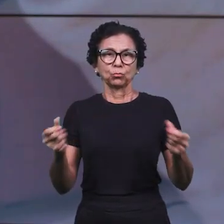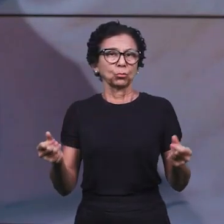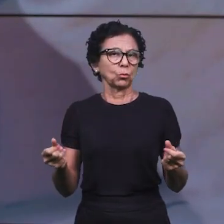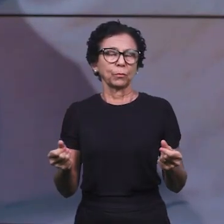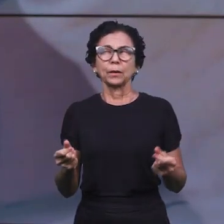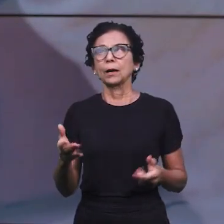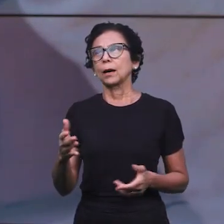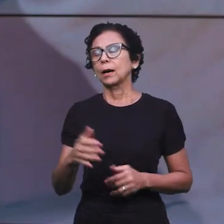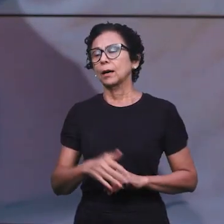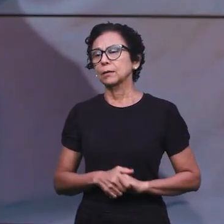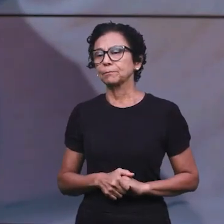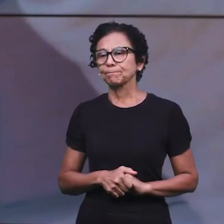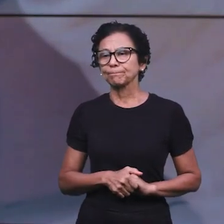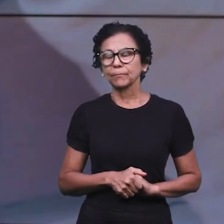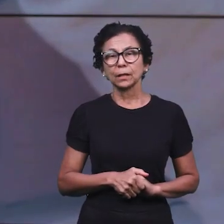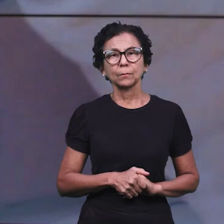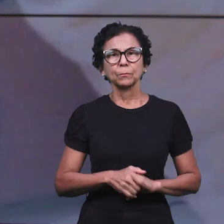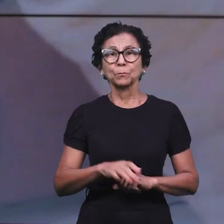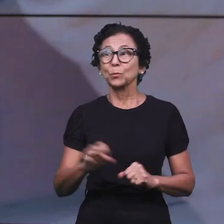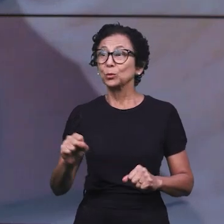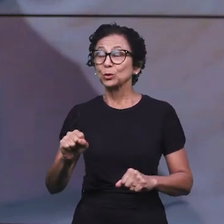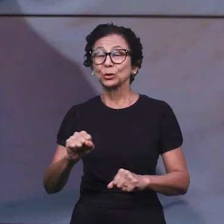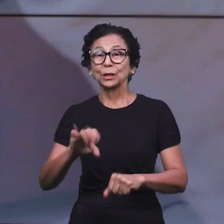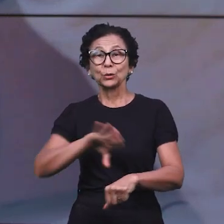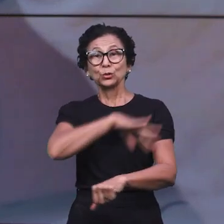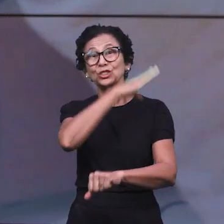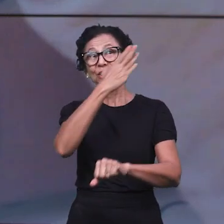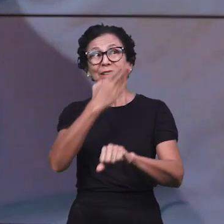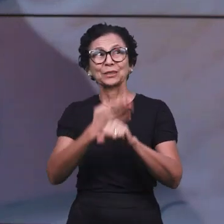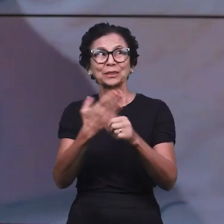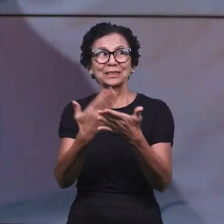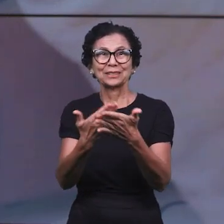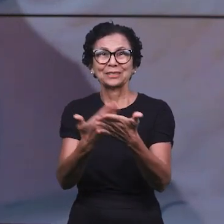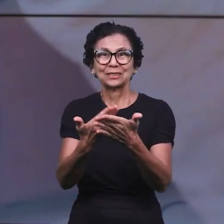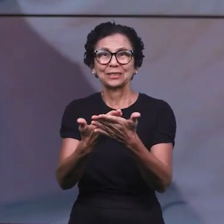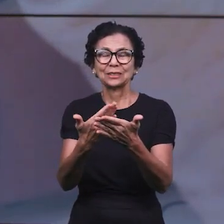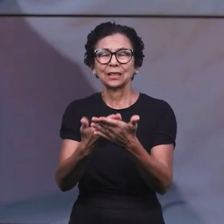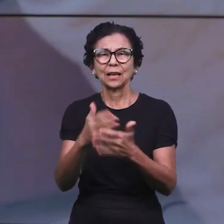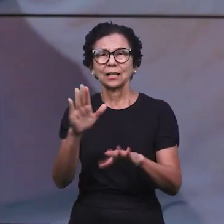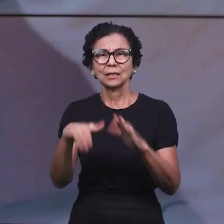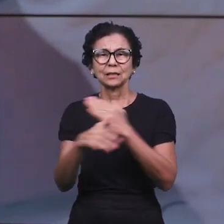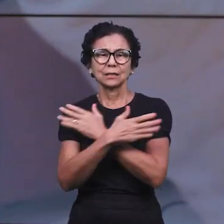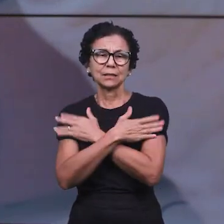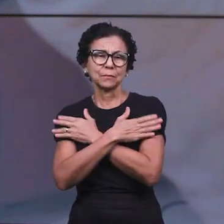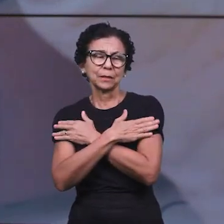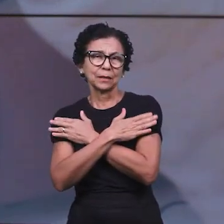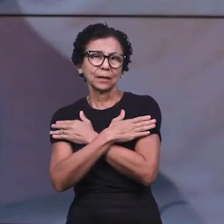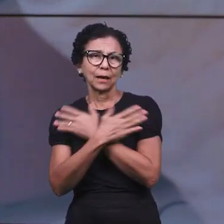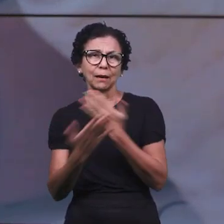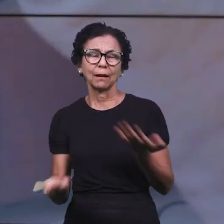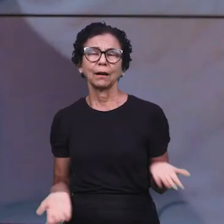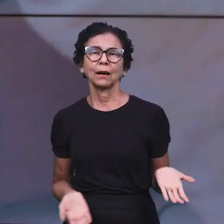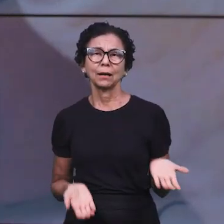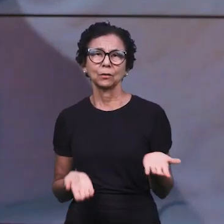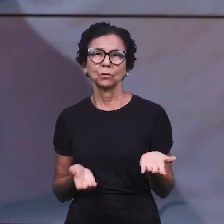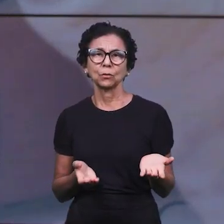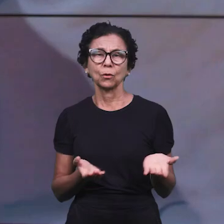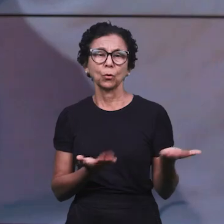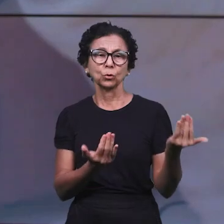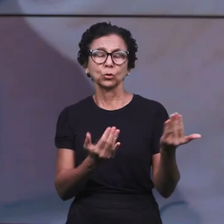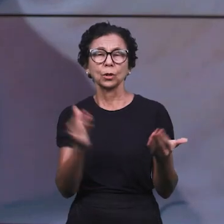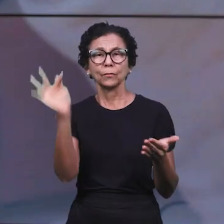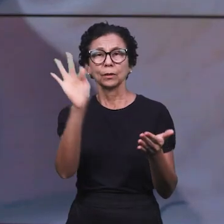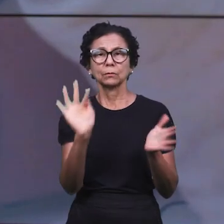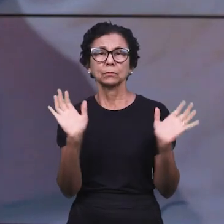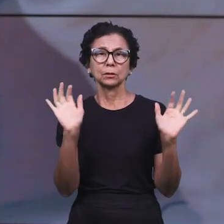já vai dizer assim, ó, eu tenho o dia todo para estudar. Às vezes a pessoa está desempregada, é um jovem que já acabou a faculdade, está apenas